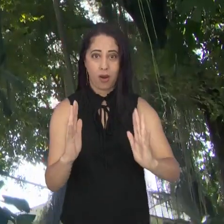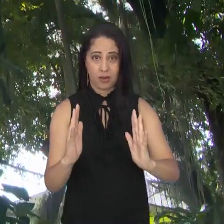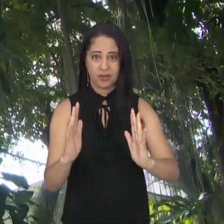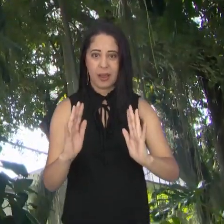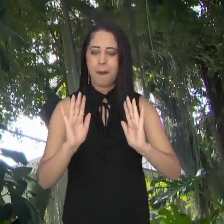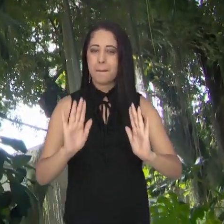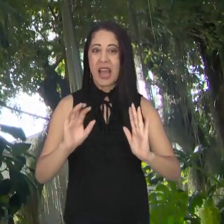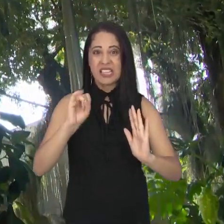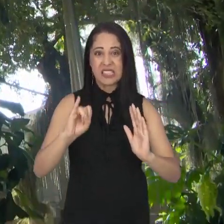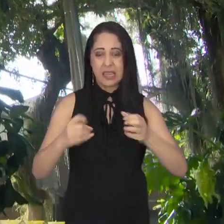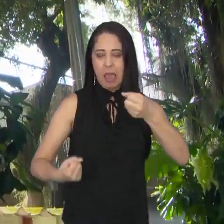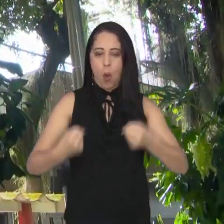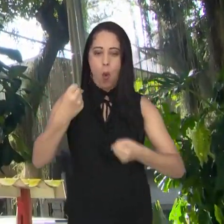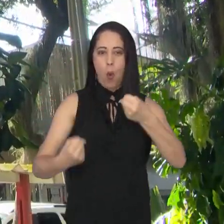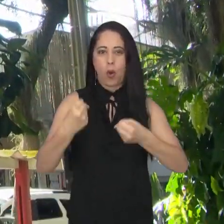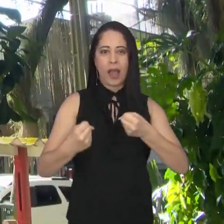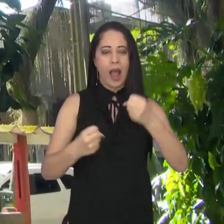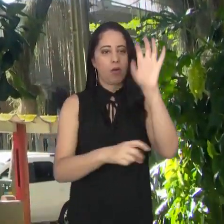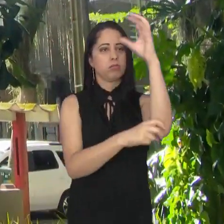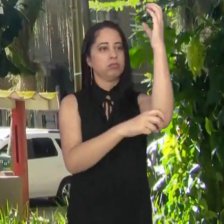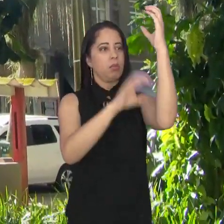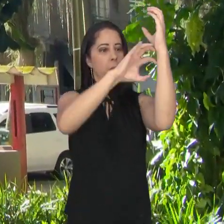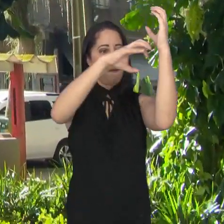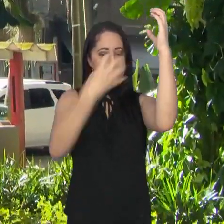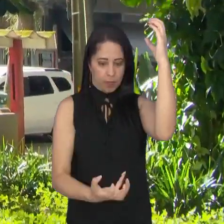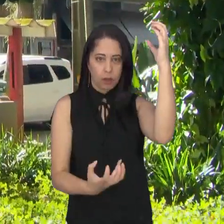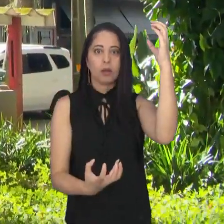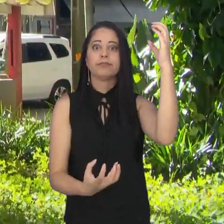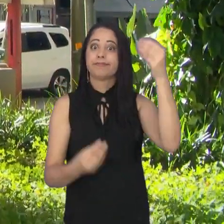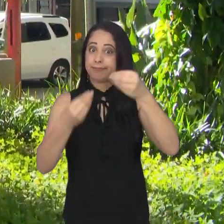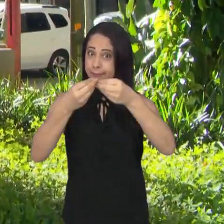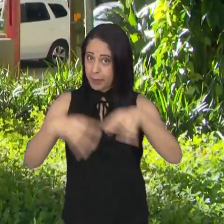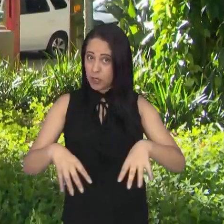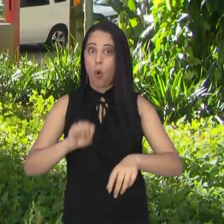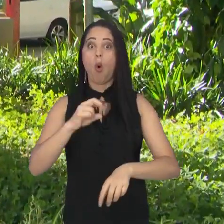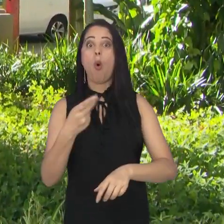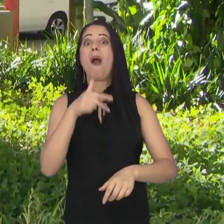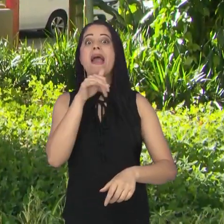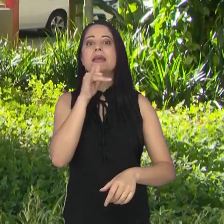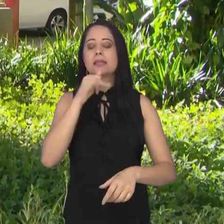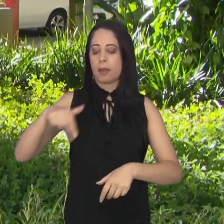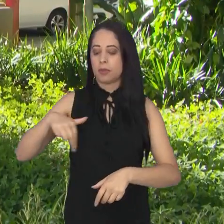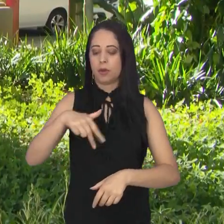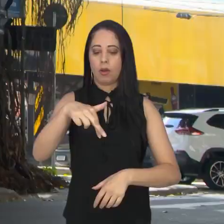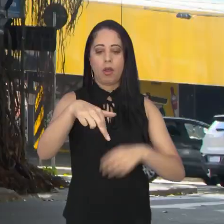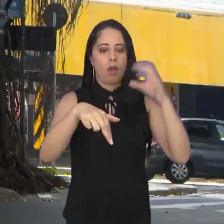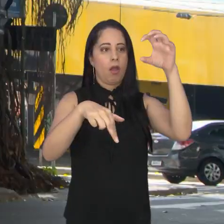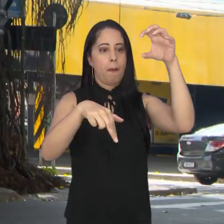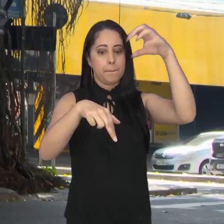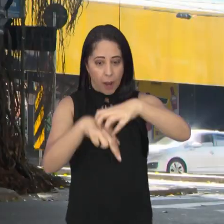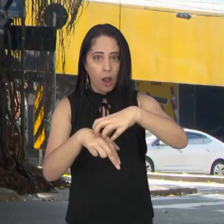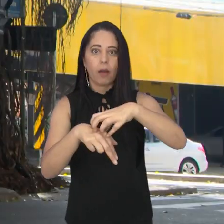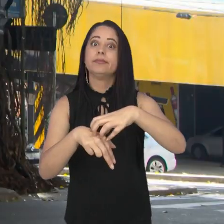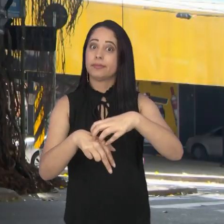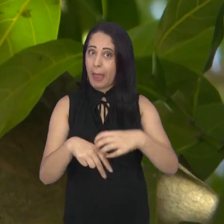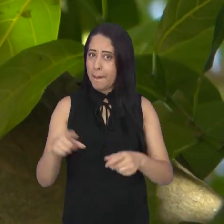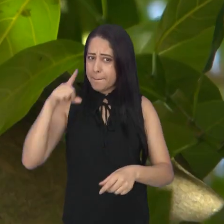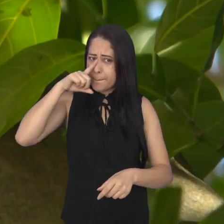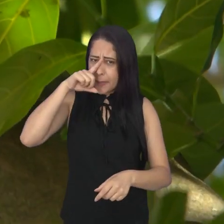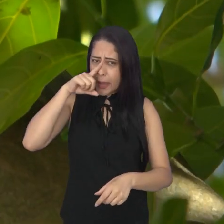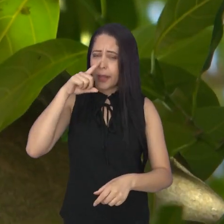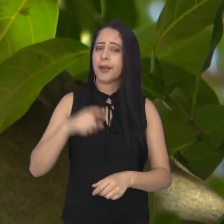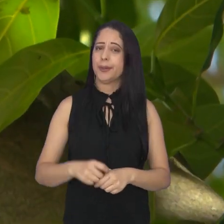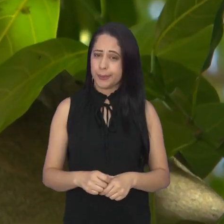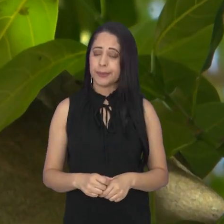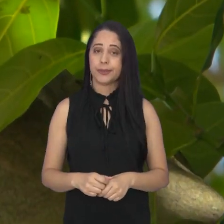O lado negativo é cair num carro, imagina um prejuízo, ou principalmente na cabeça de alguém. Perigosíssimo.